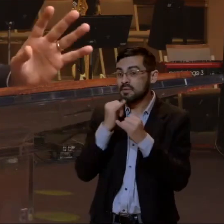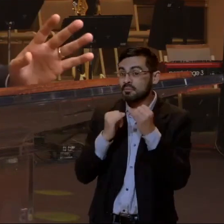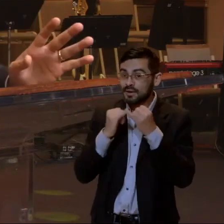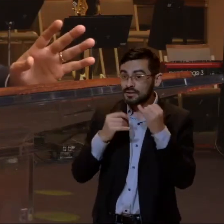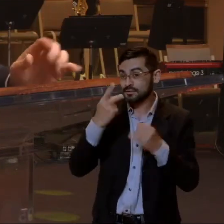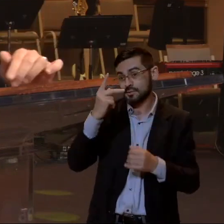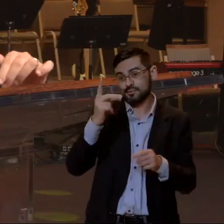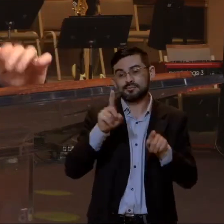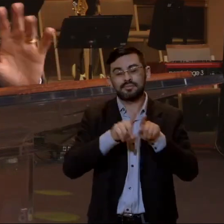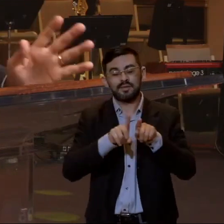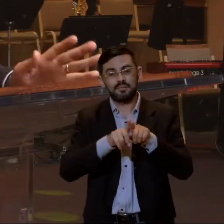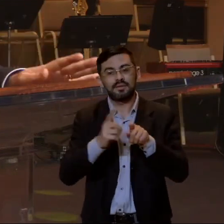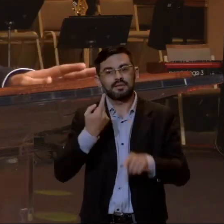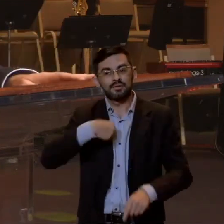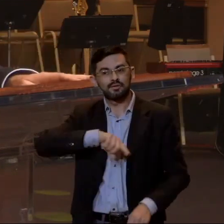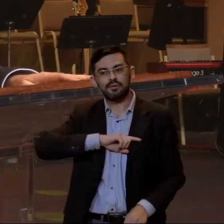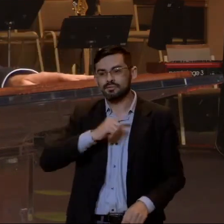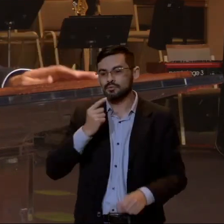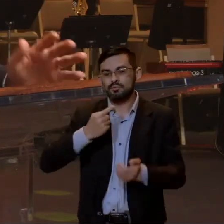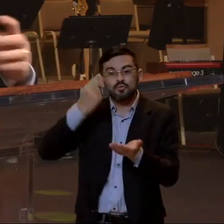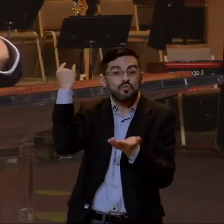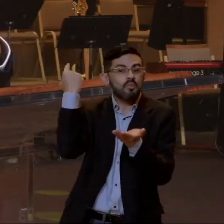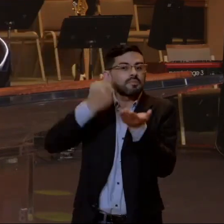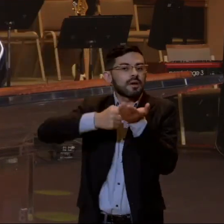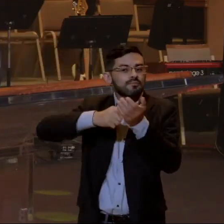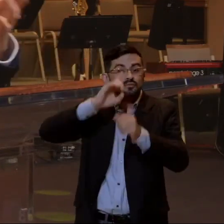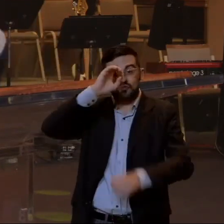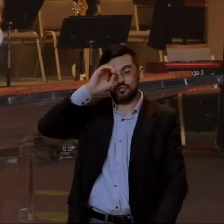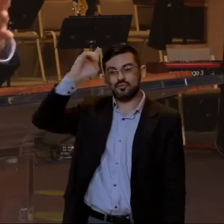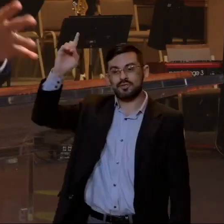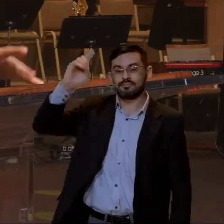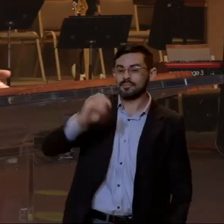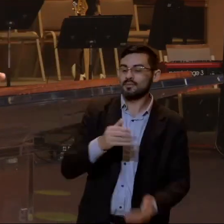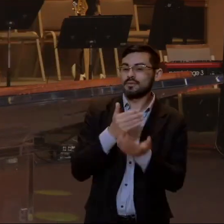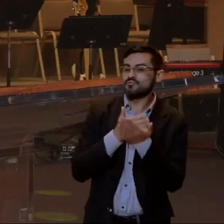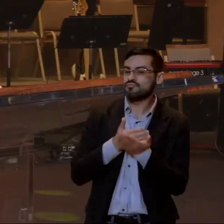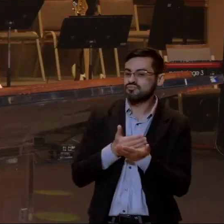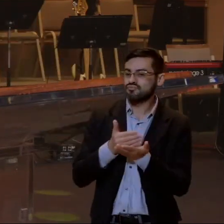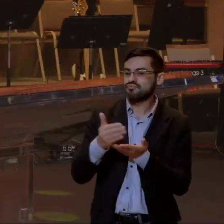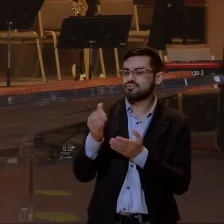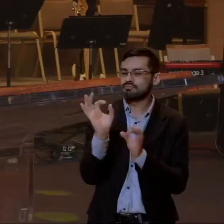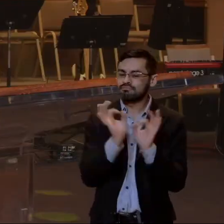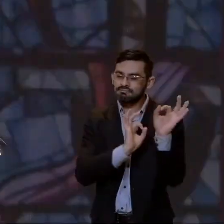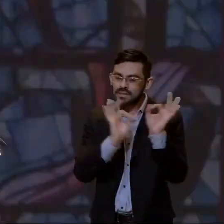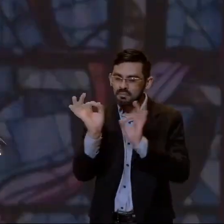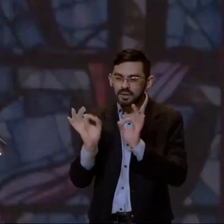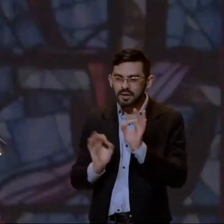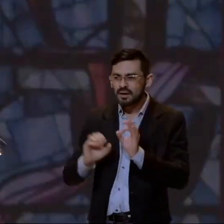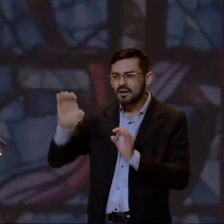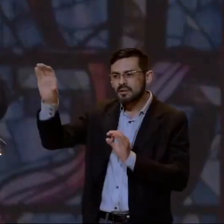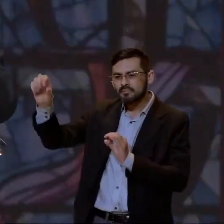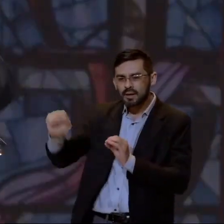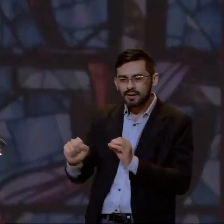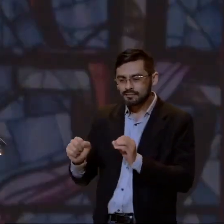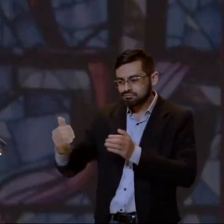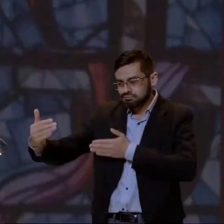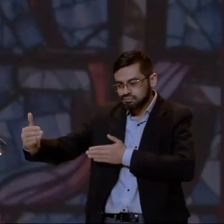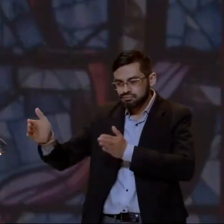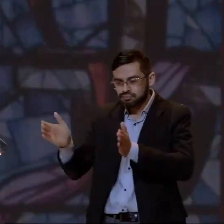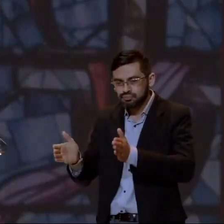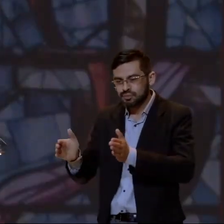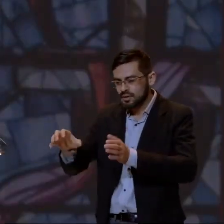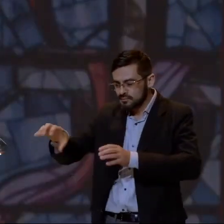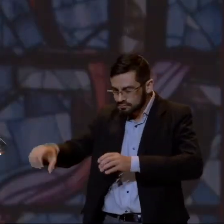tua, provavelmente, a gente marca um dia, e aí então começa a enfeitar, pega ali as caixas e